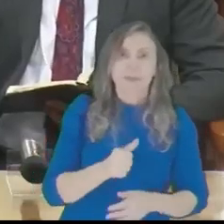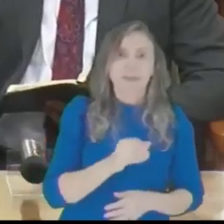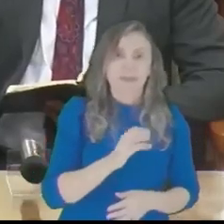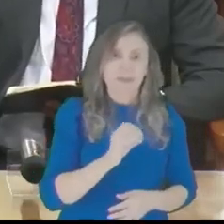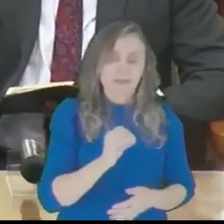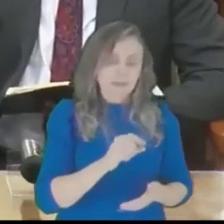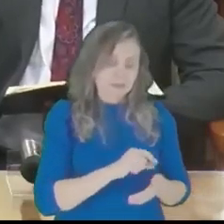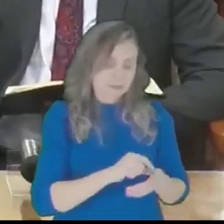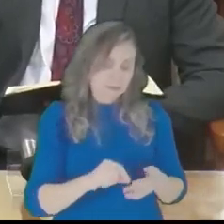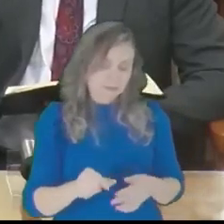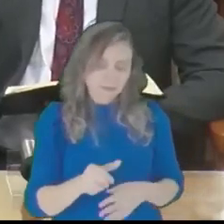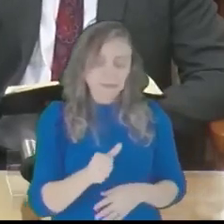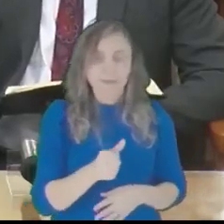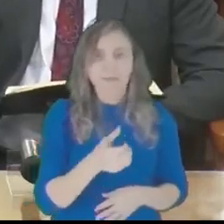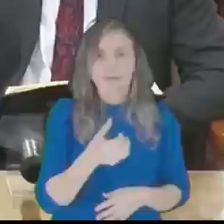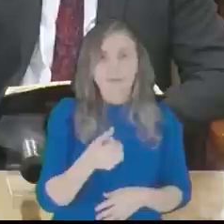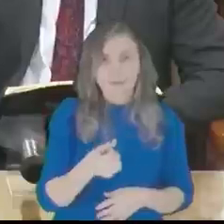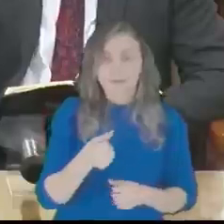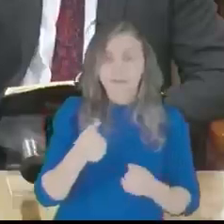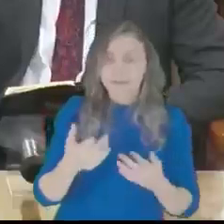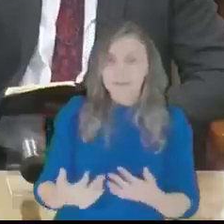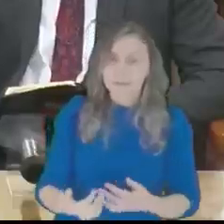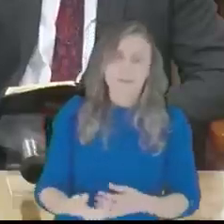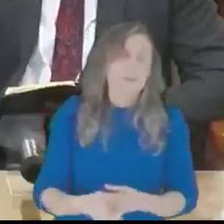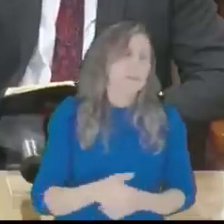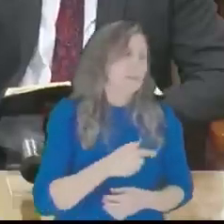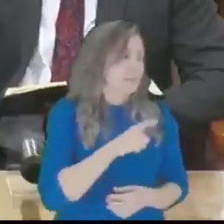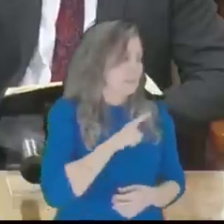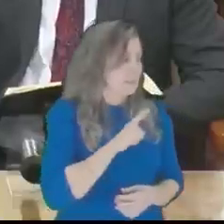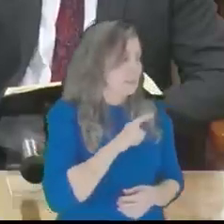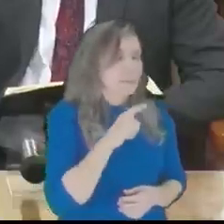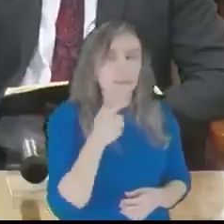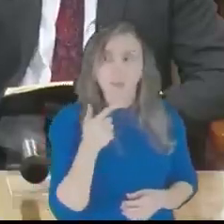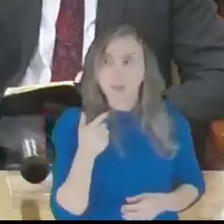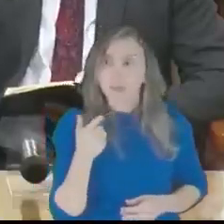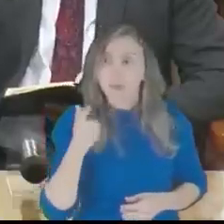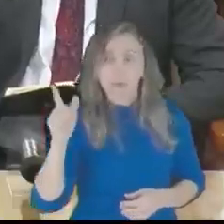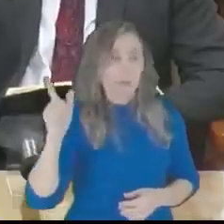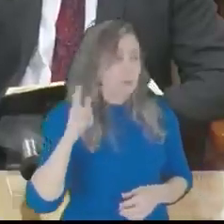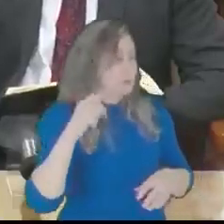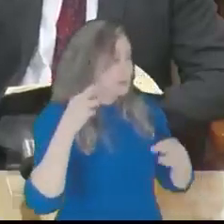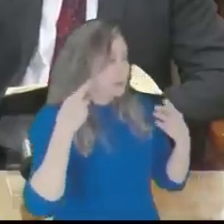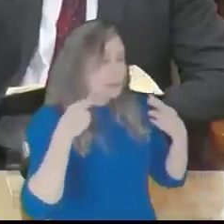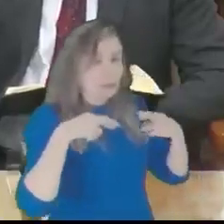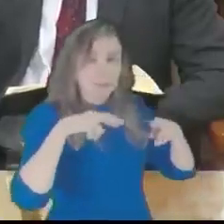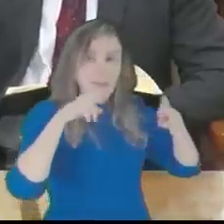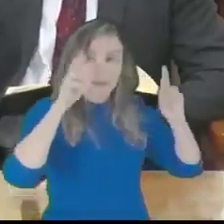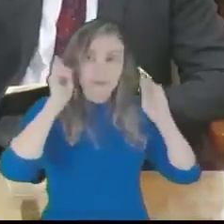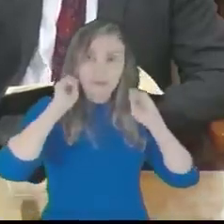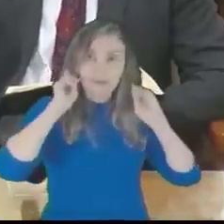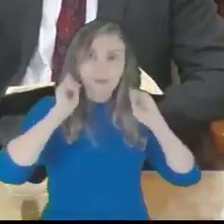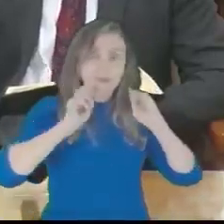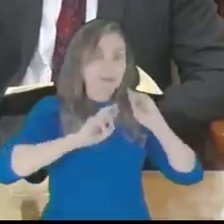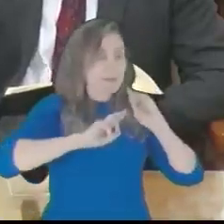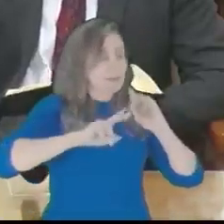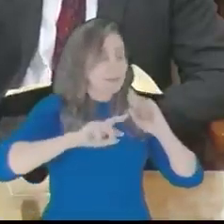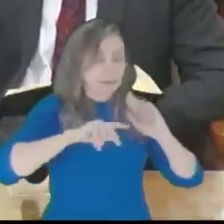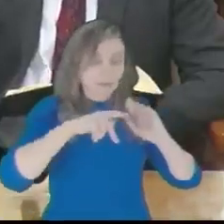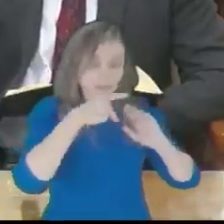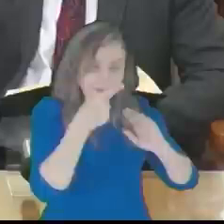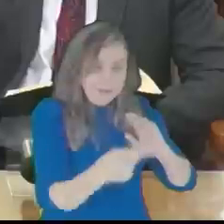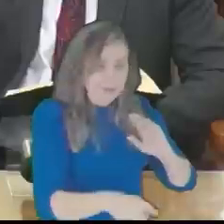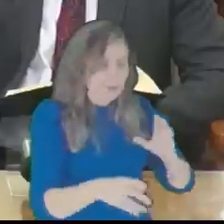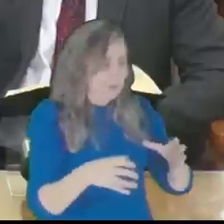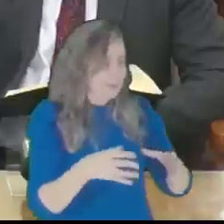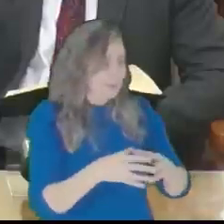outras ovelhas. Foi assim ou não foi que ele disse? Eu ainda tenho outras ovelhas que não estão neste aprisco,